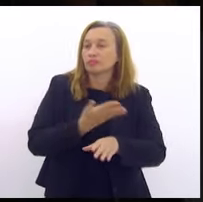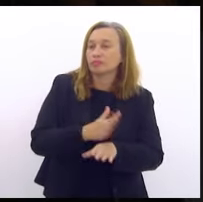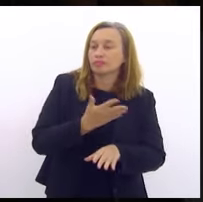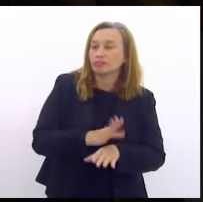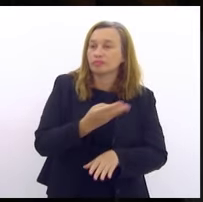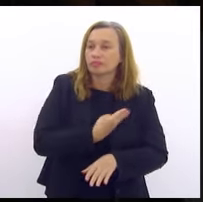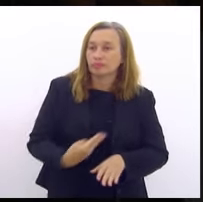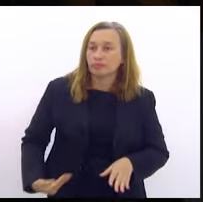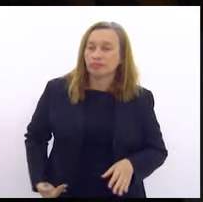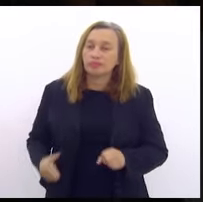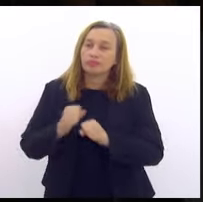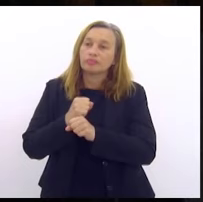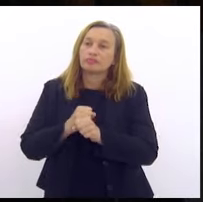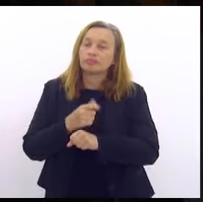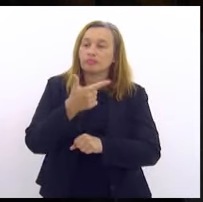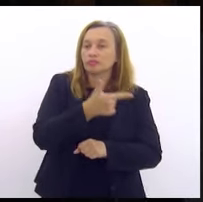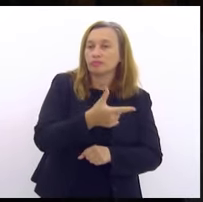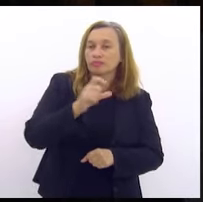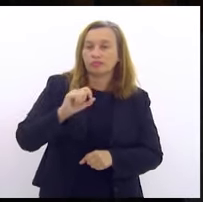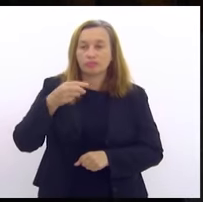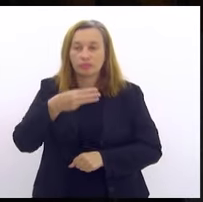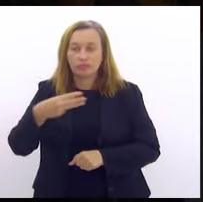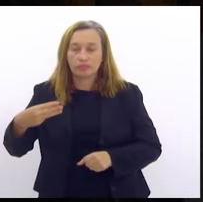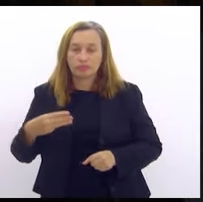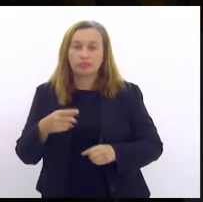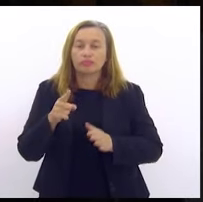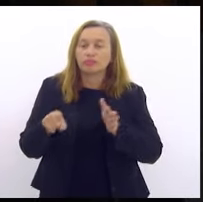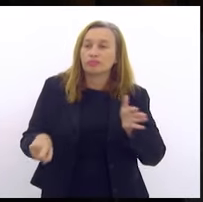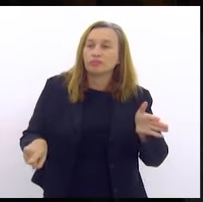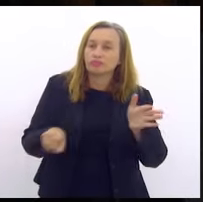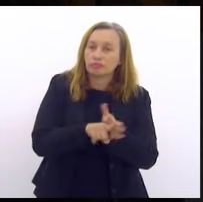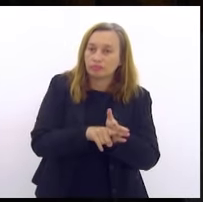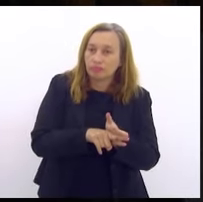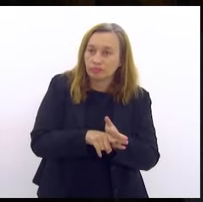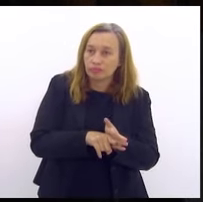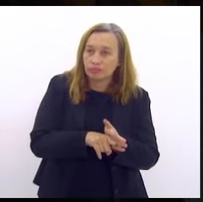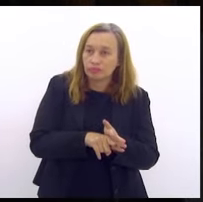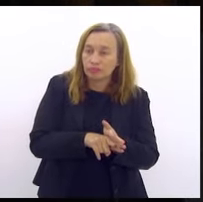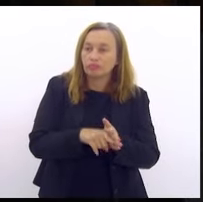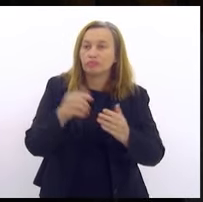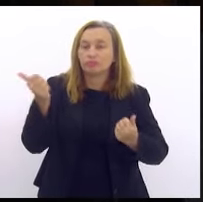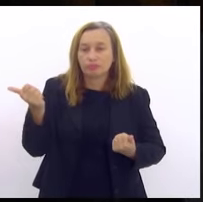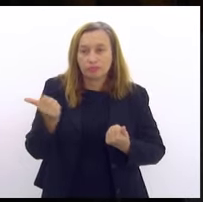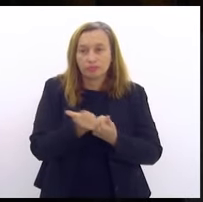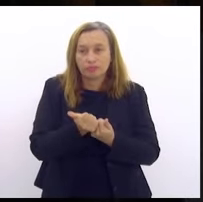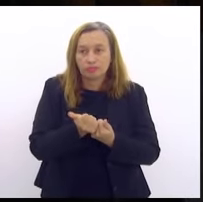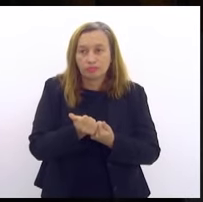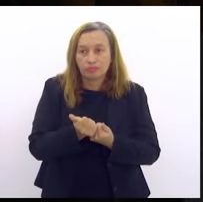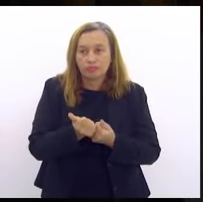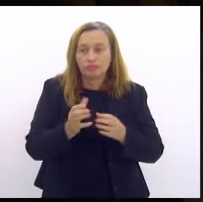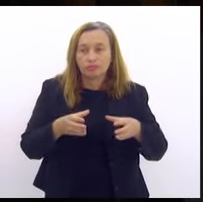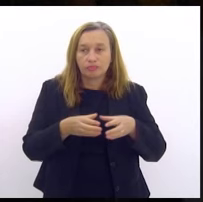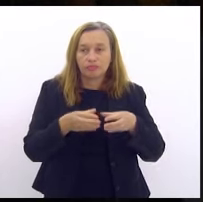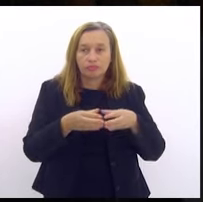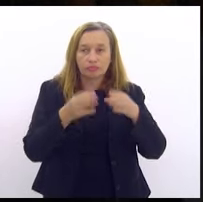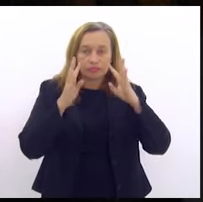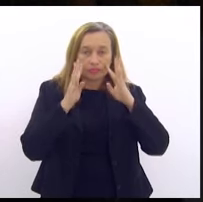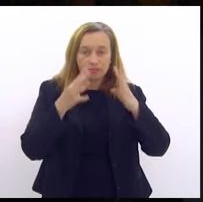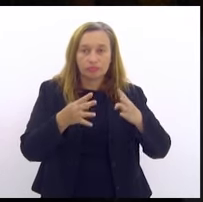durante todo o ano de 2023, diminuiu o apoio à rede de atenção